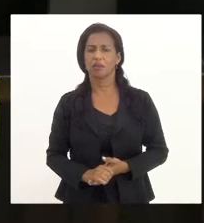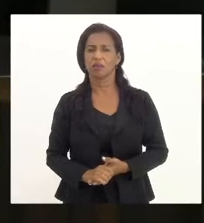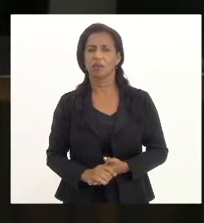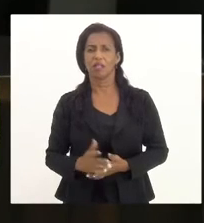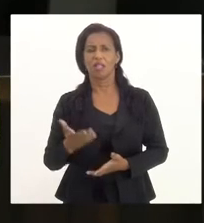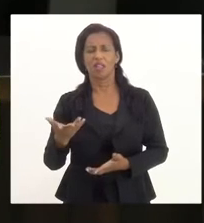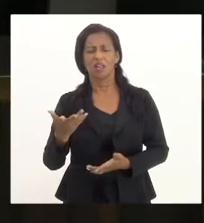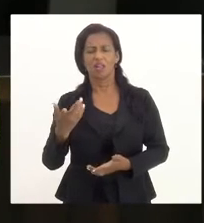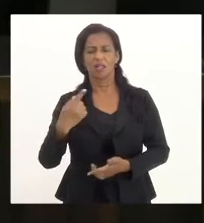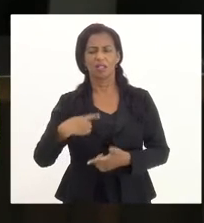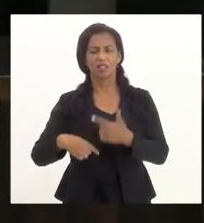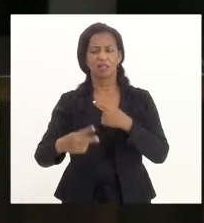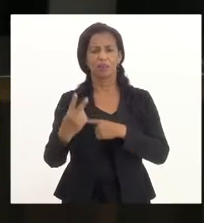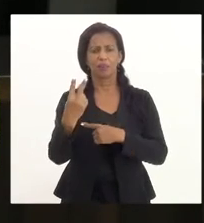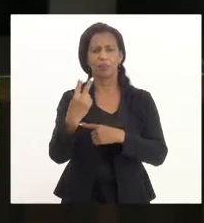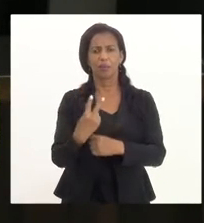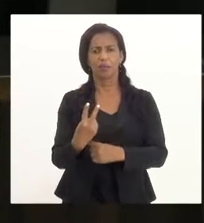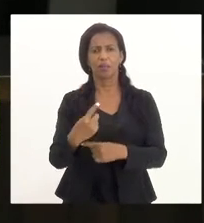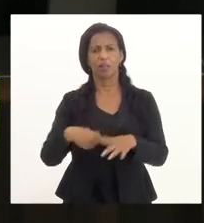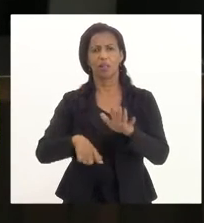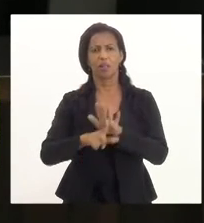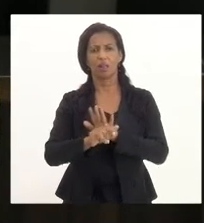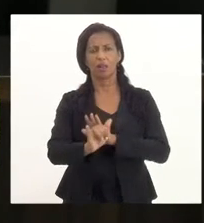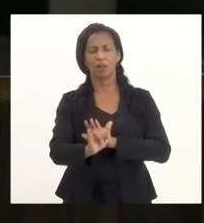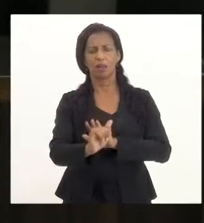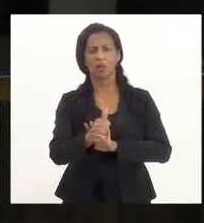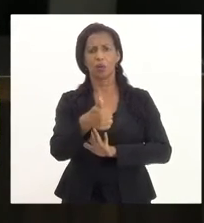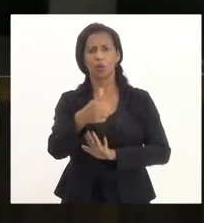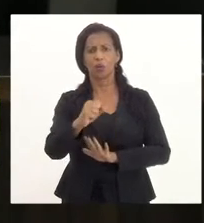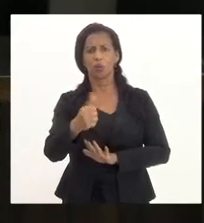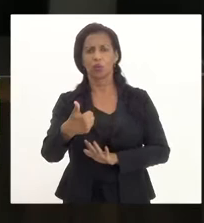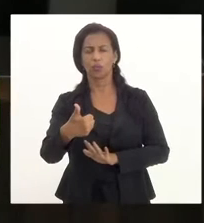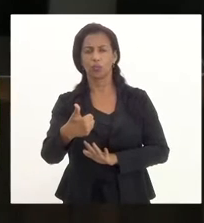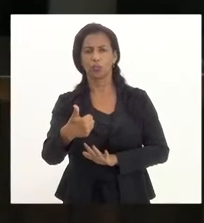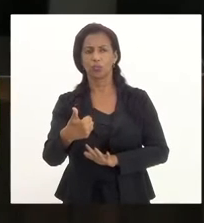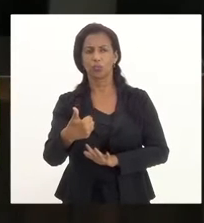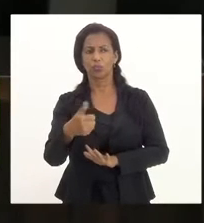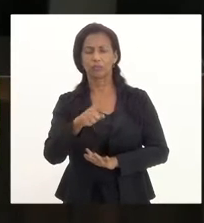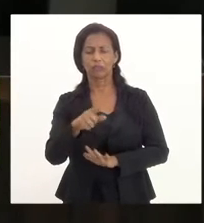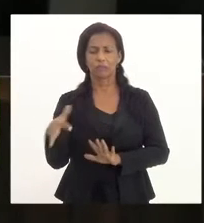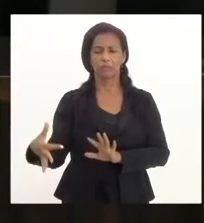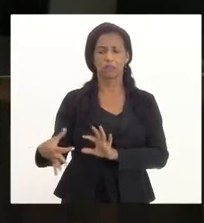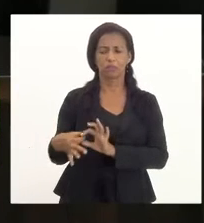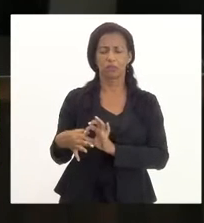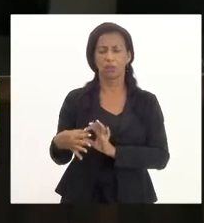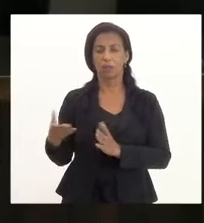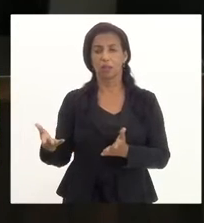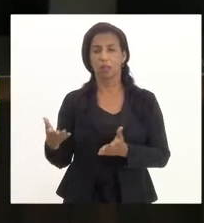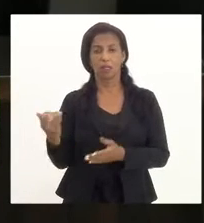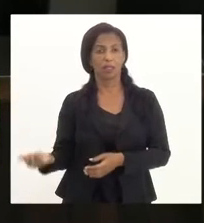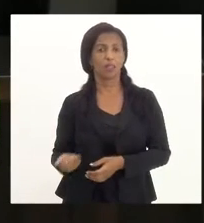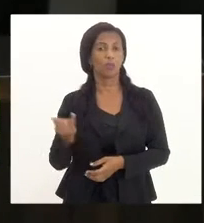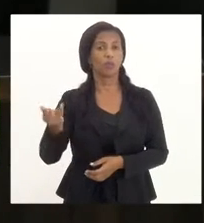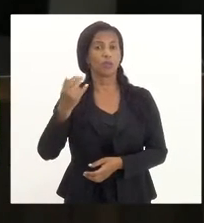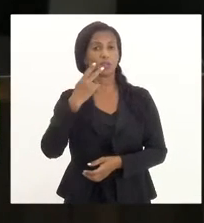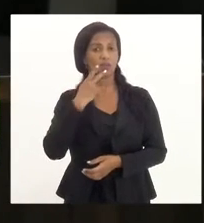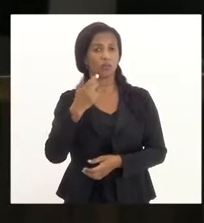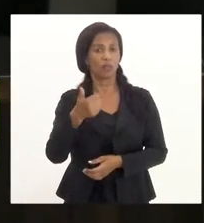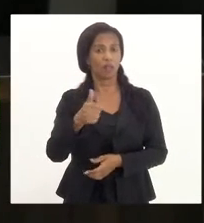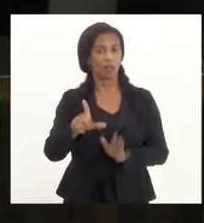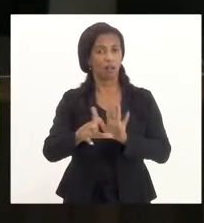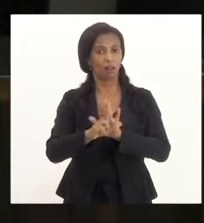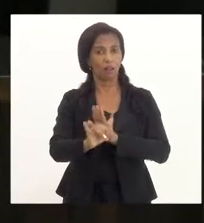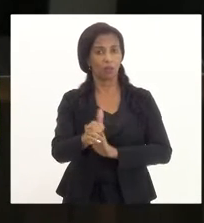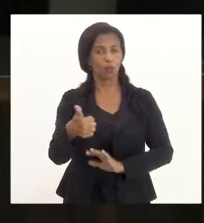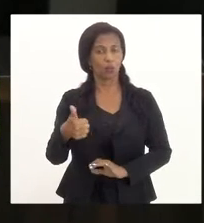o respaldando na lei complementar 118 um daí é importância de separar lei complementar 118 um